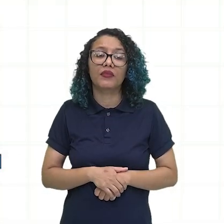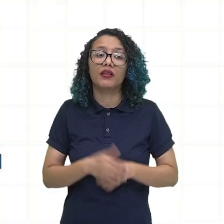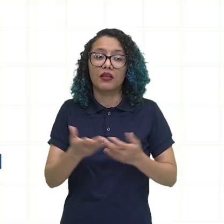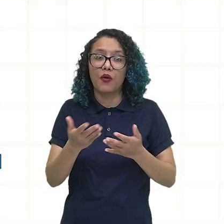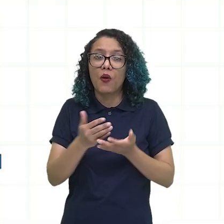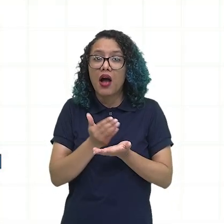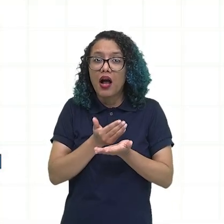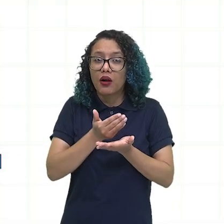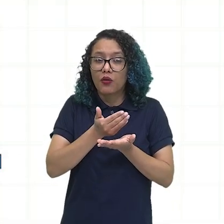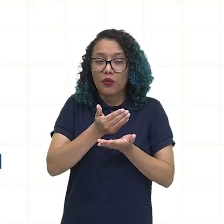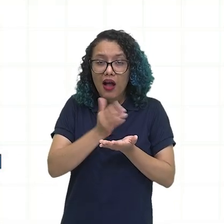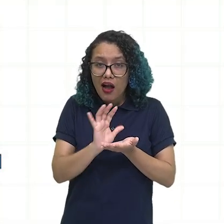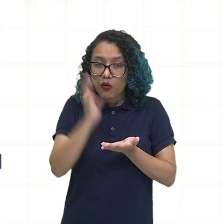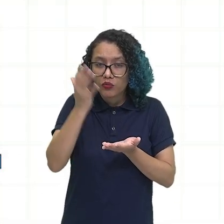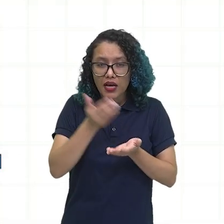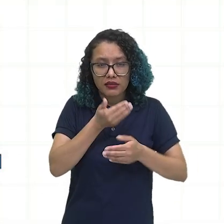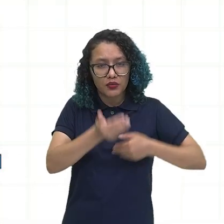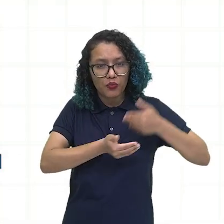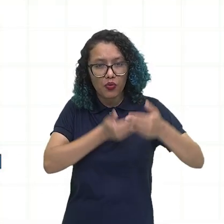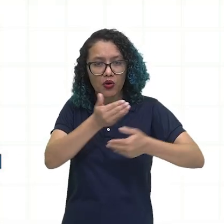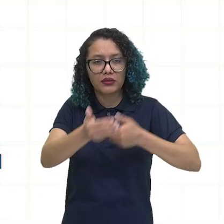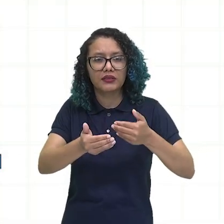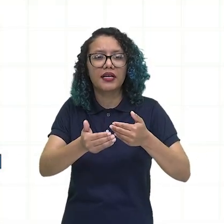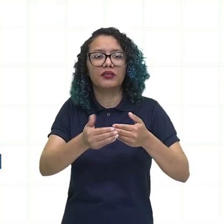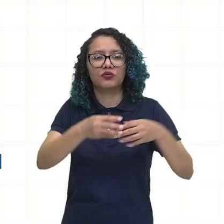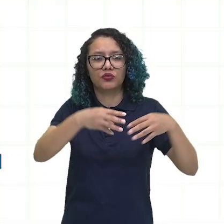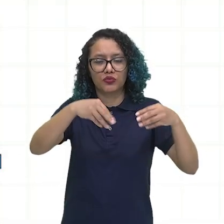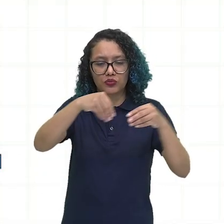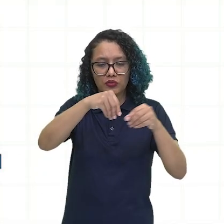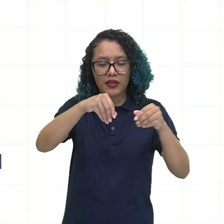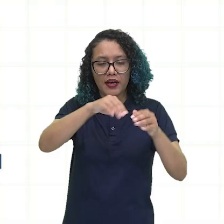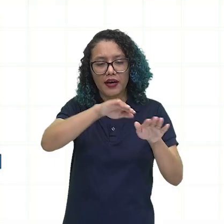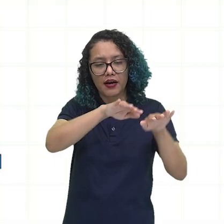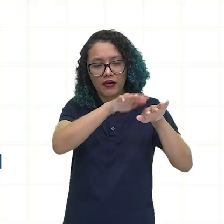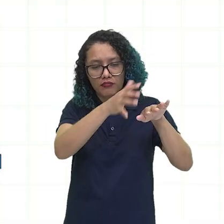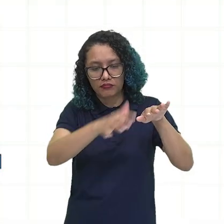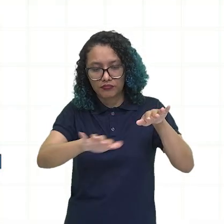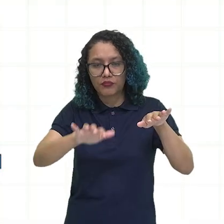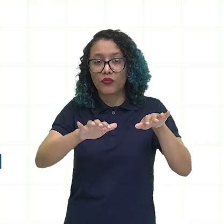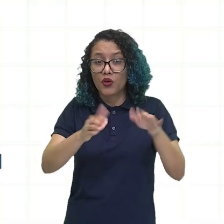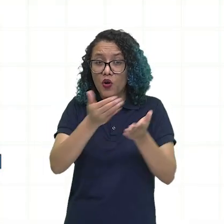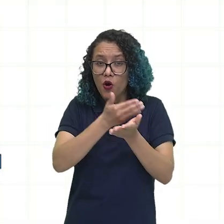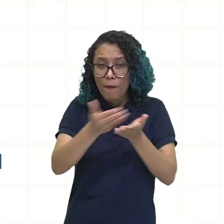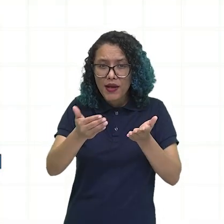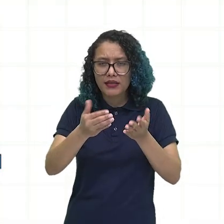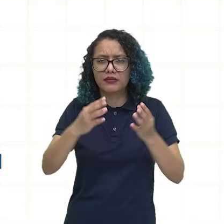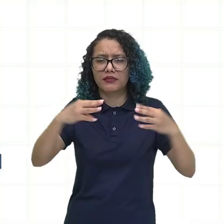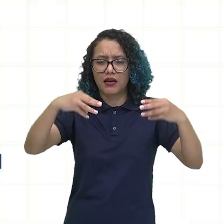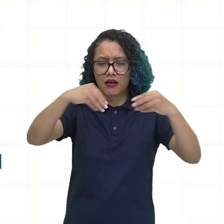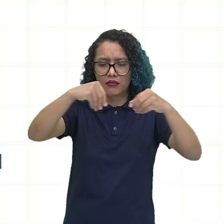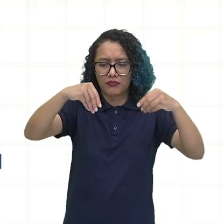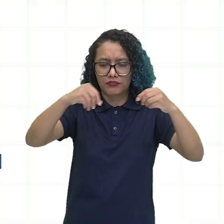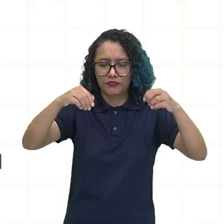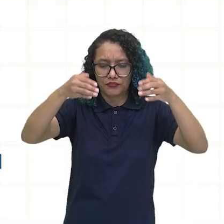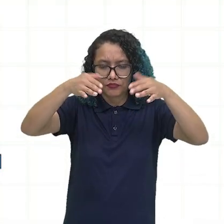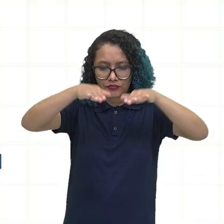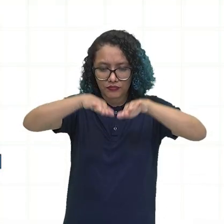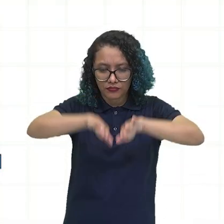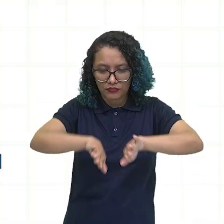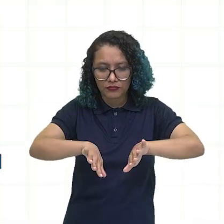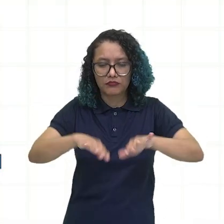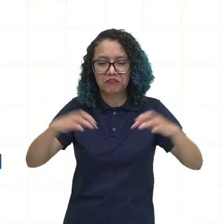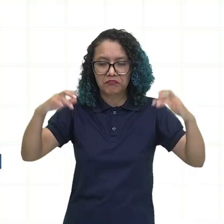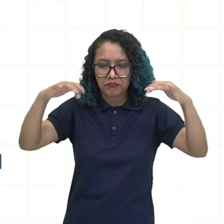de acumulação. Então, inicia aqui com o processo de erosão. O que é erosão? Desgaste, né?